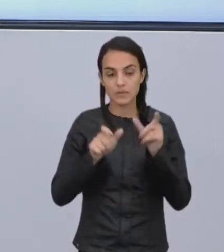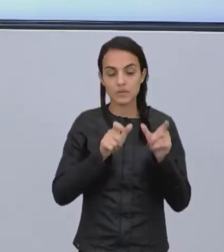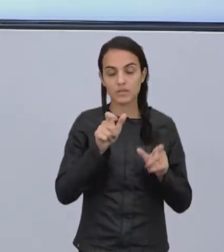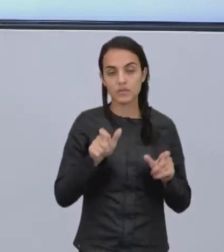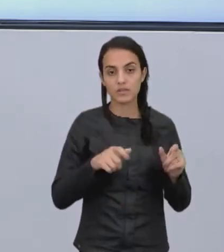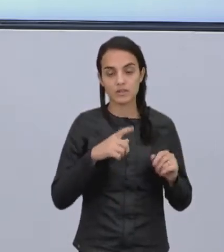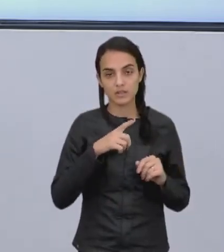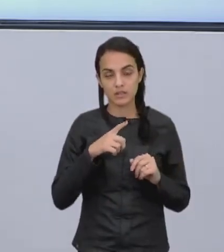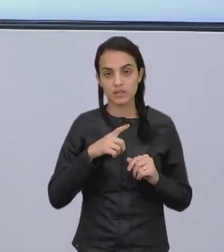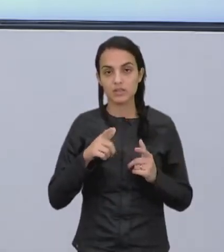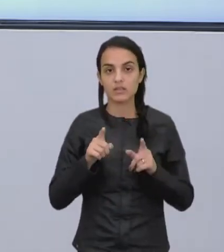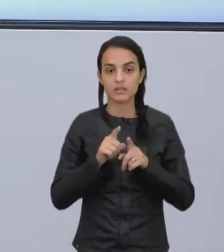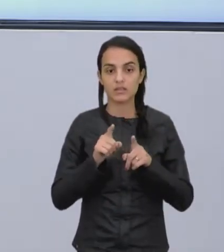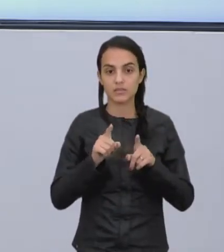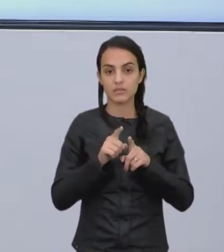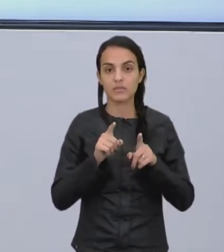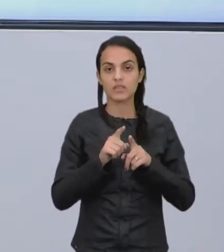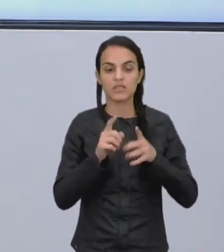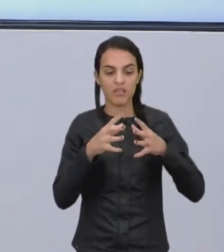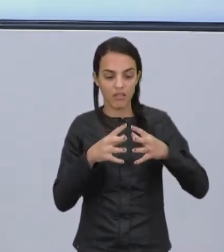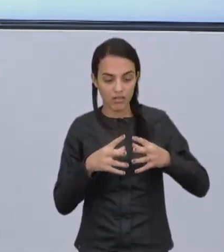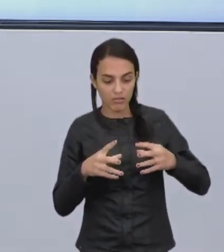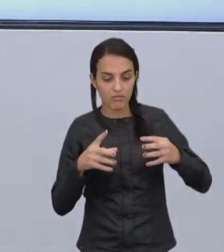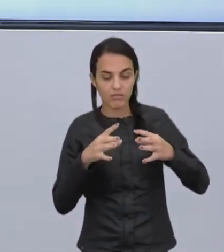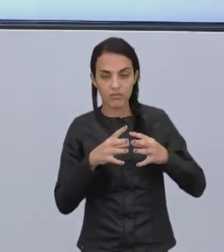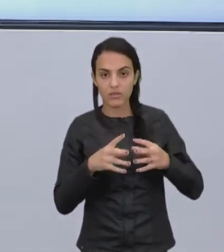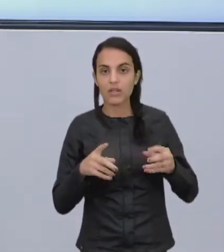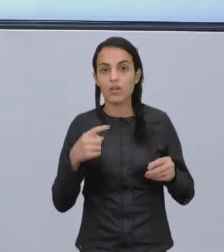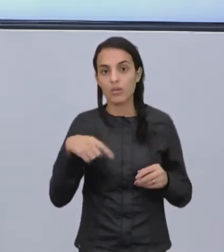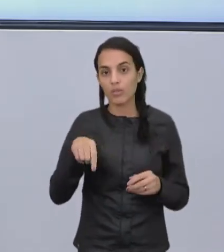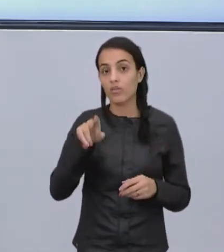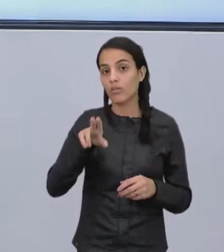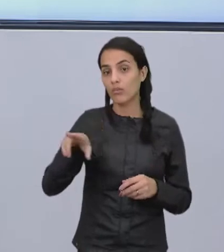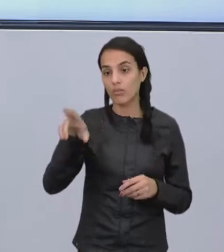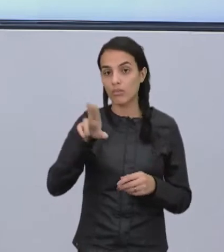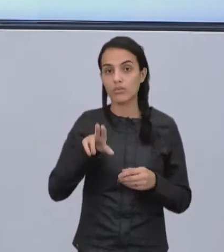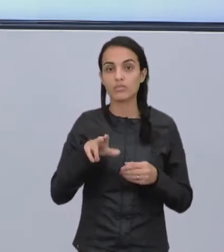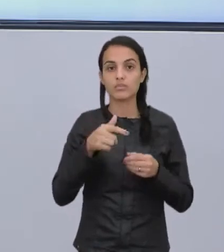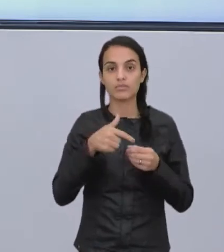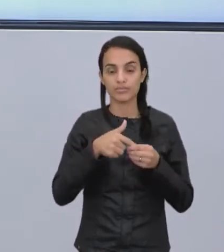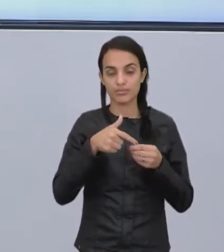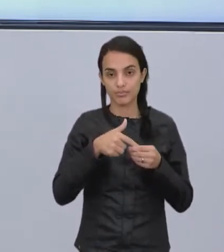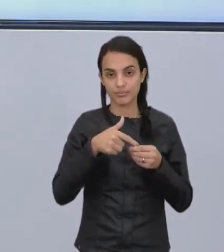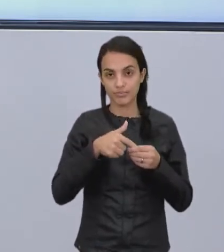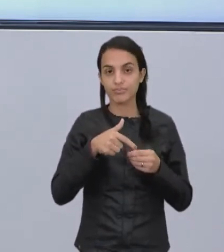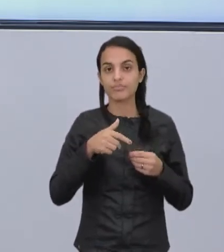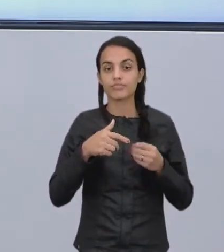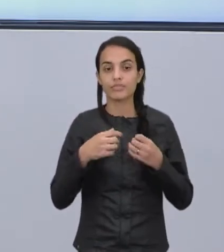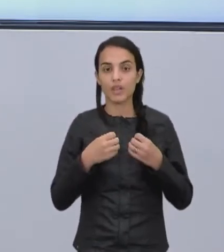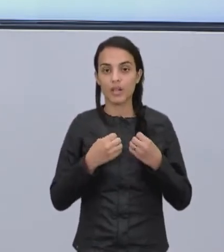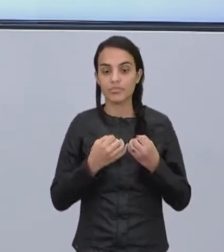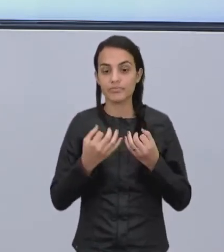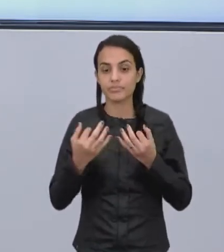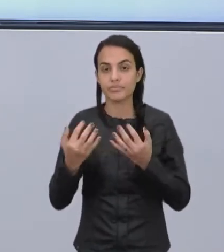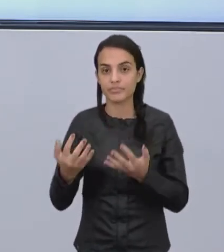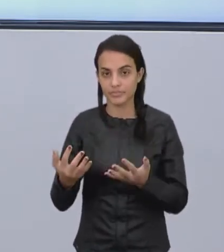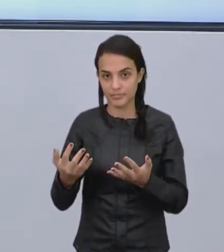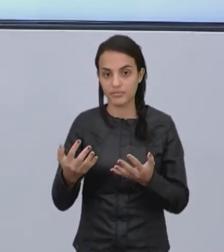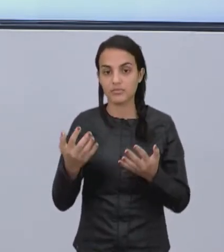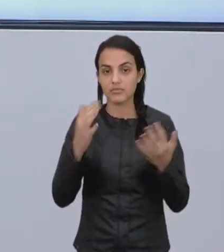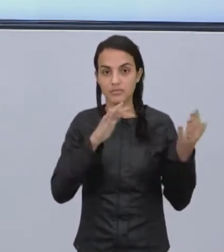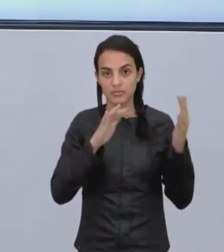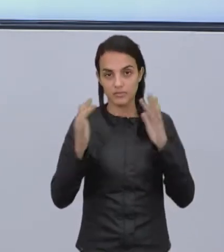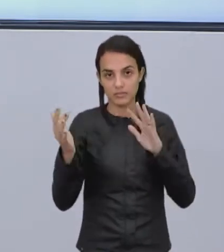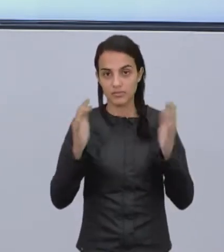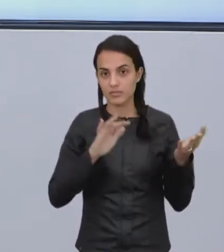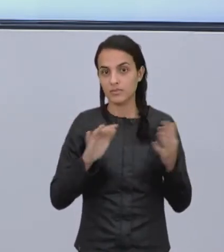isso, e por meio da decomposição, a gente também usa os combustíveis, né, e os combustíveis liberam para a natureza gás carbônico.